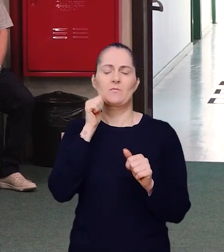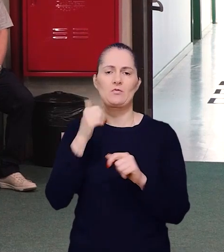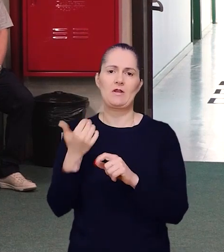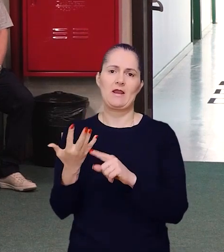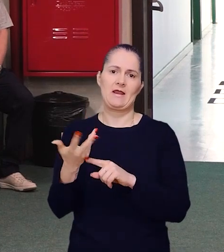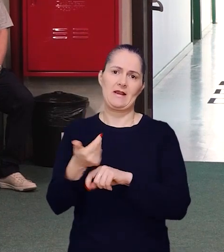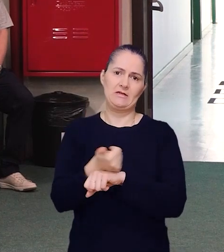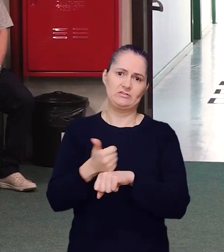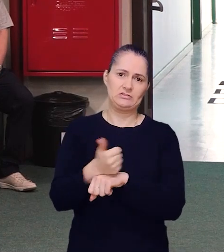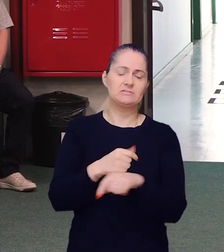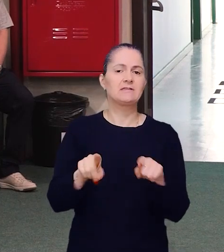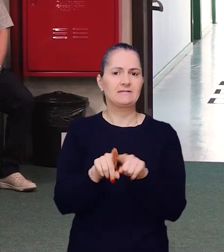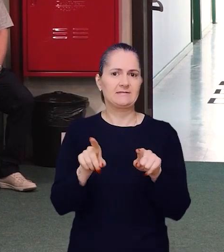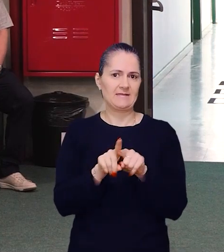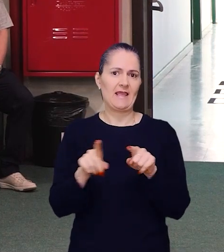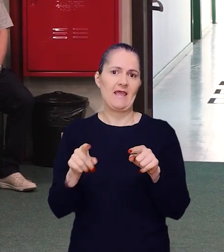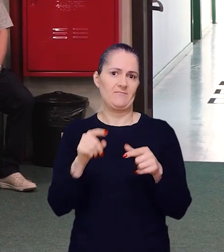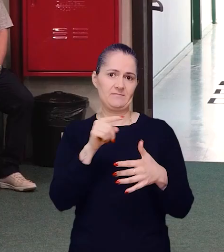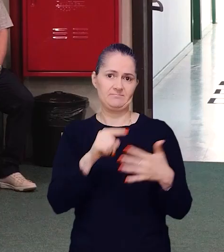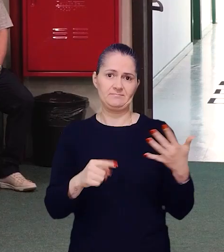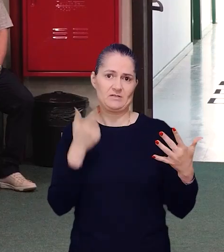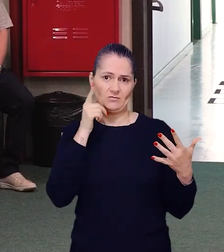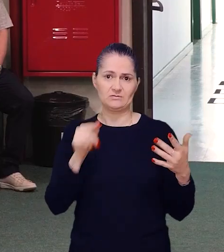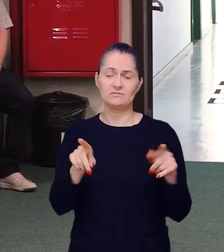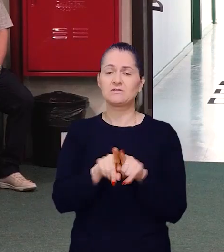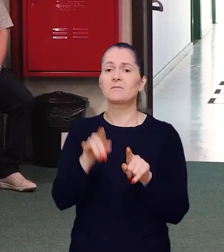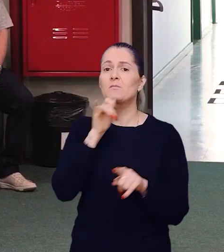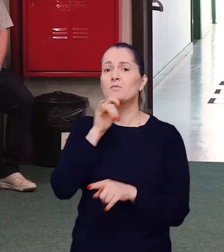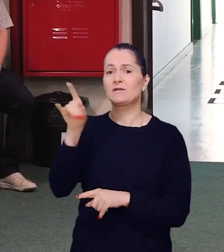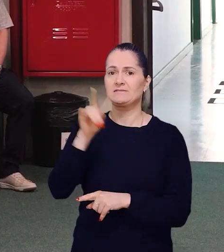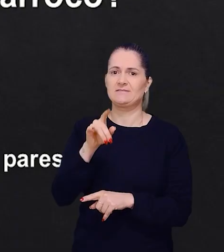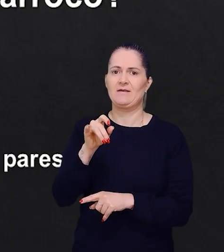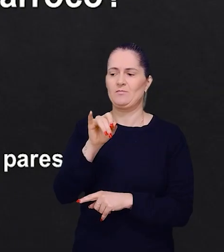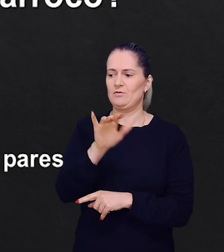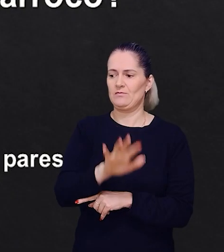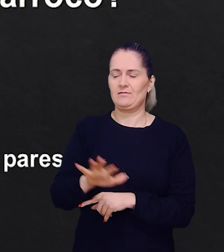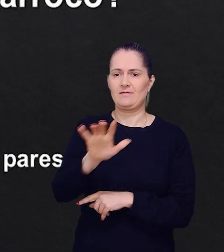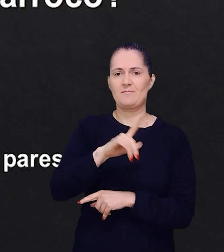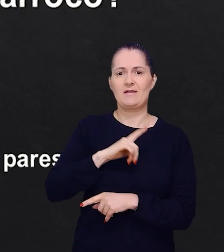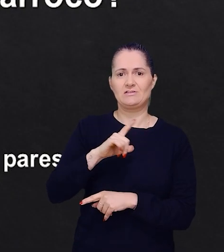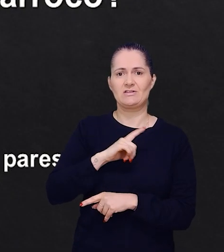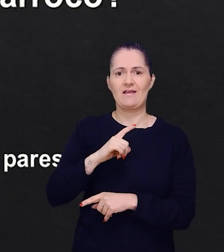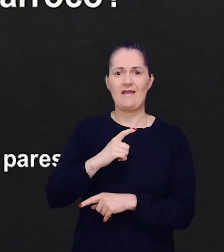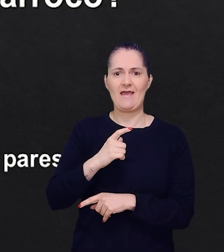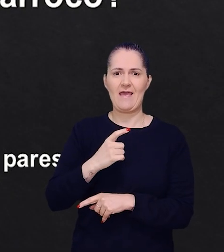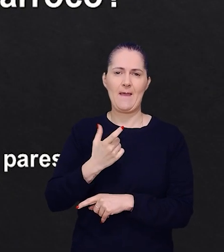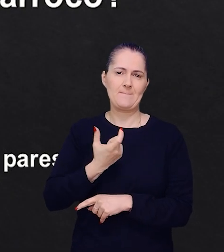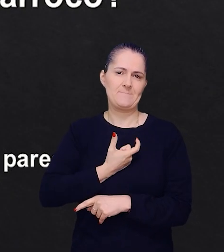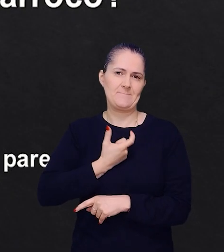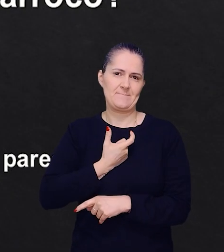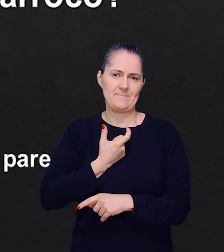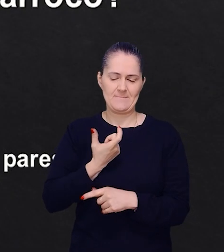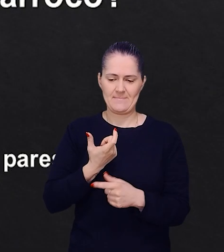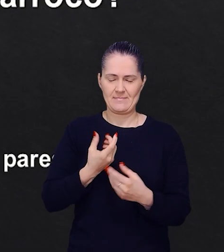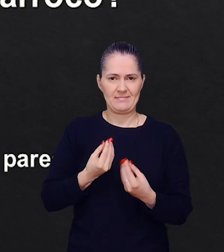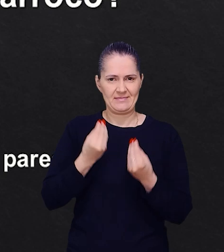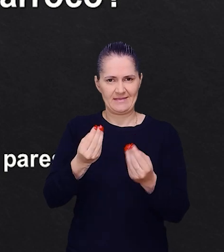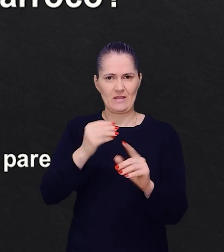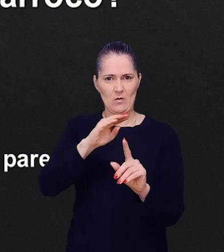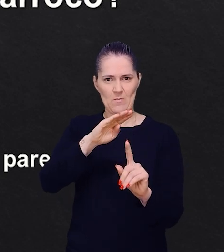aqui. Esse aqui, inclusive, essa imagem que está aqui, é um medalhão que ela recebeu em homenagem, né,